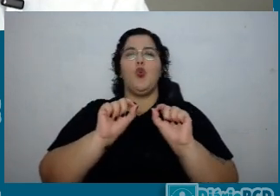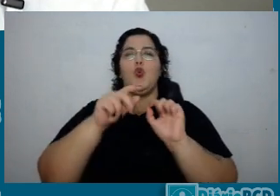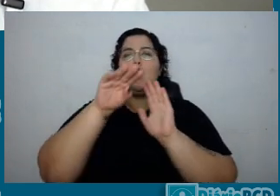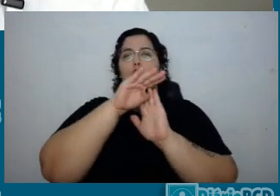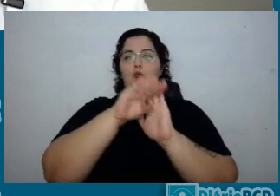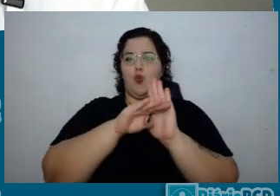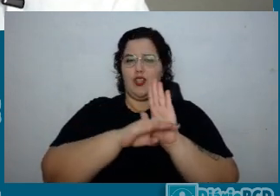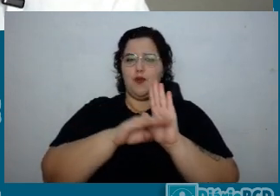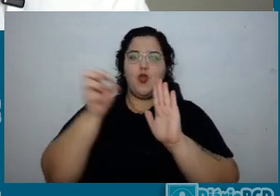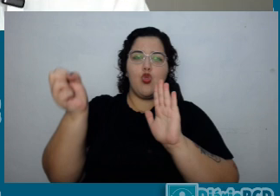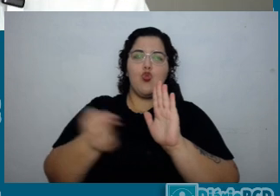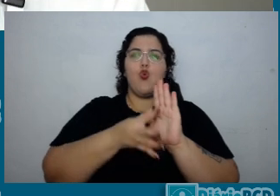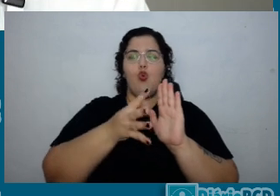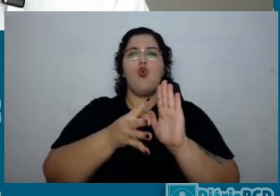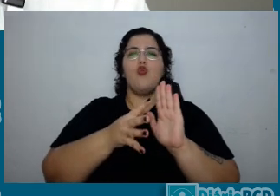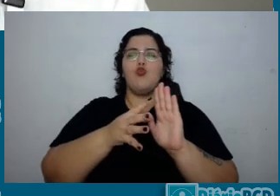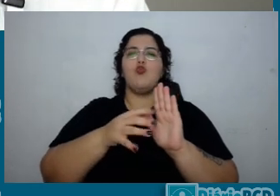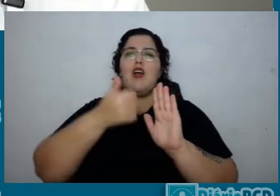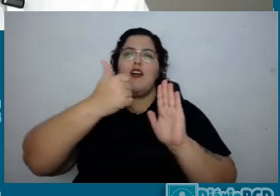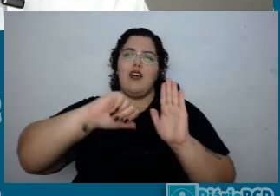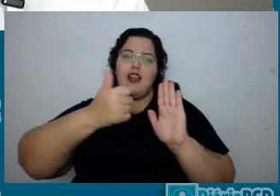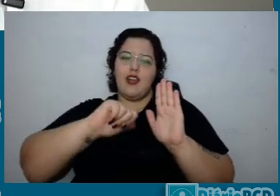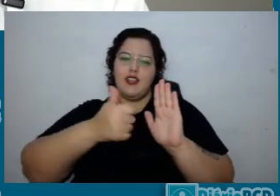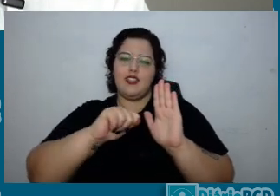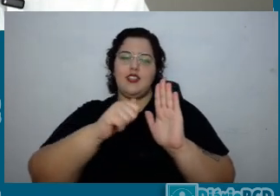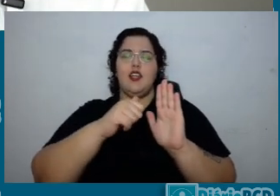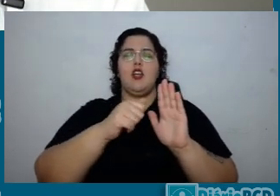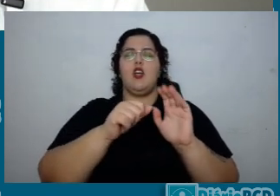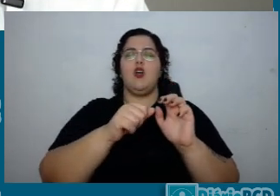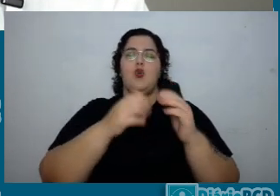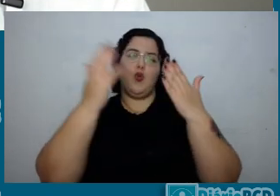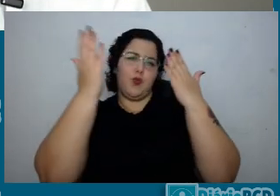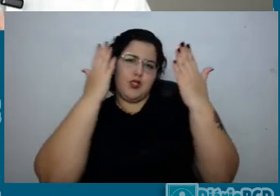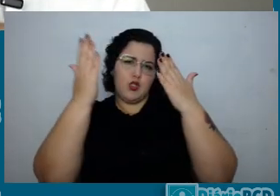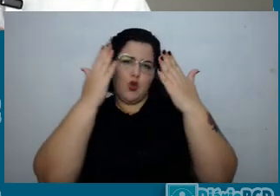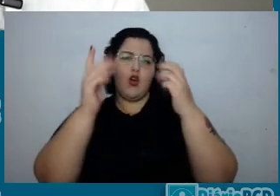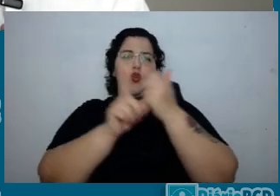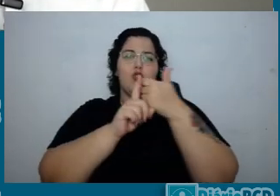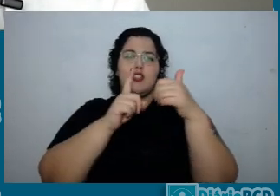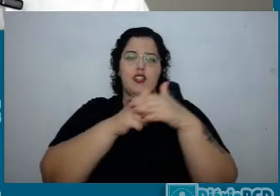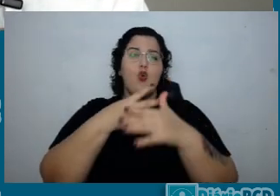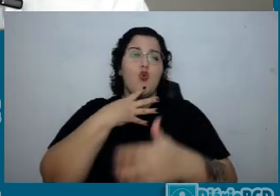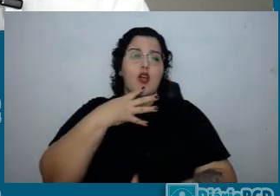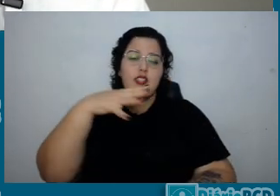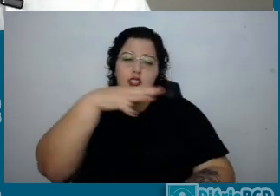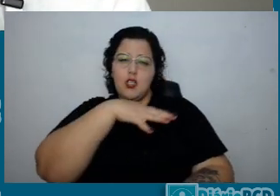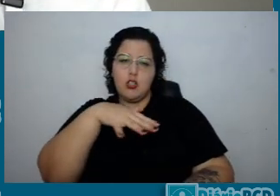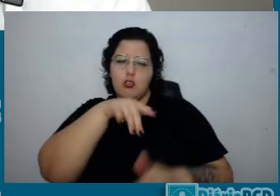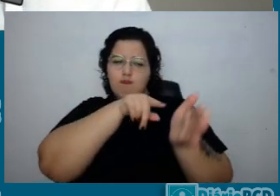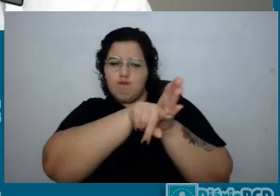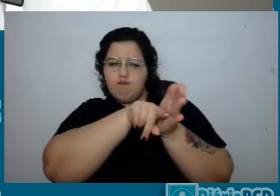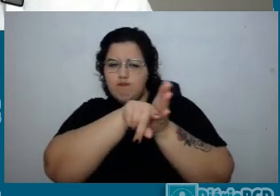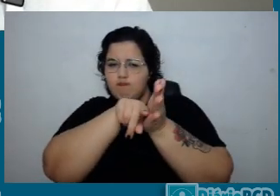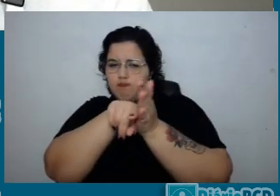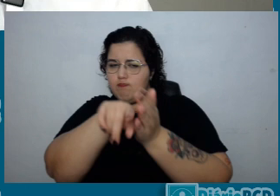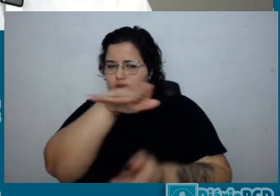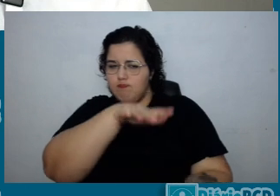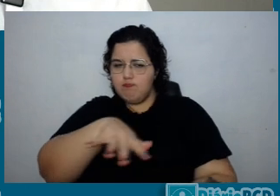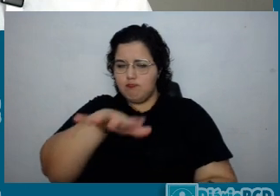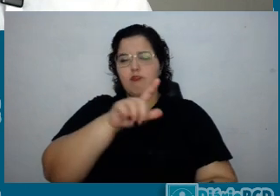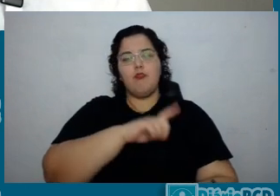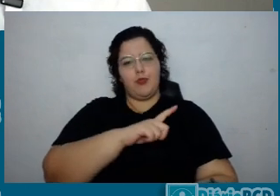o programa piloto de implementação da avaliação biopsicossocial também, acontecendo nos territórios.